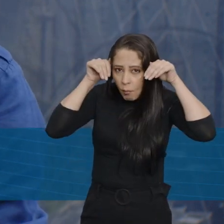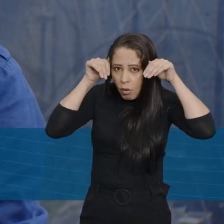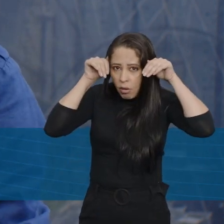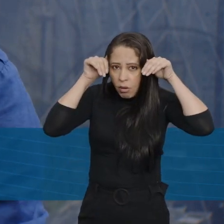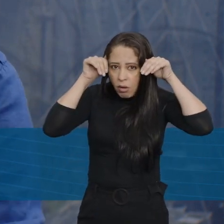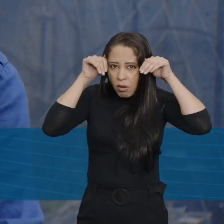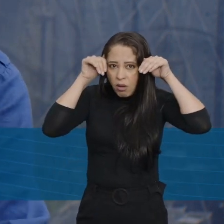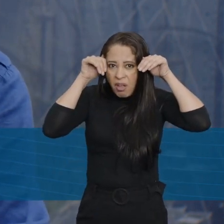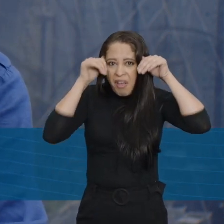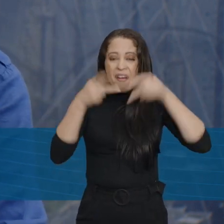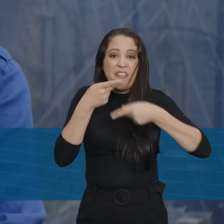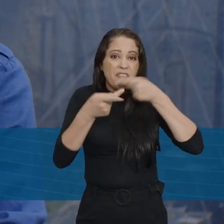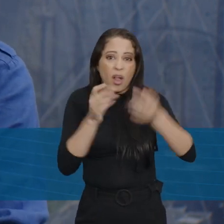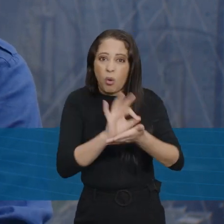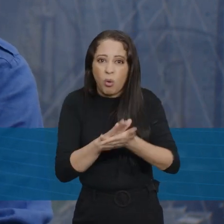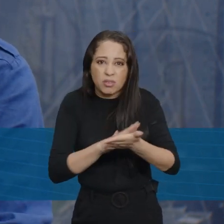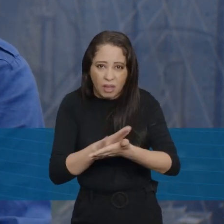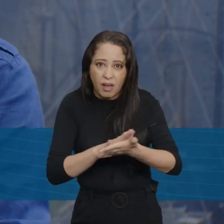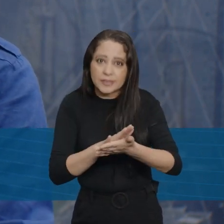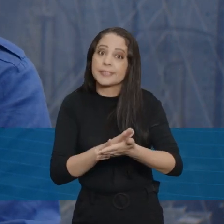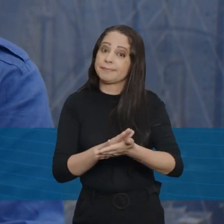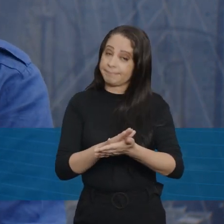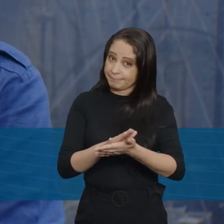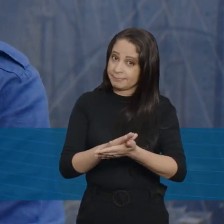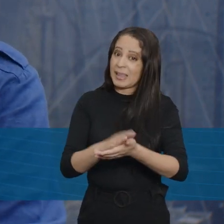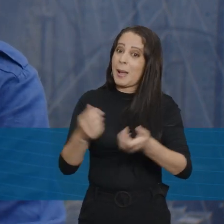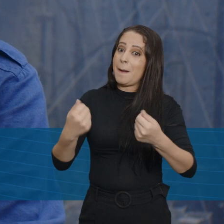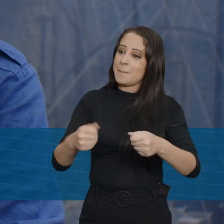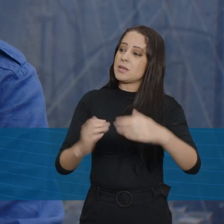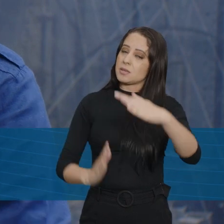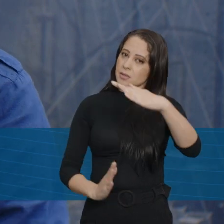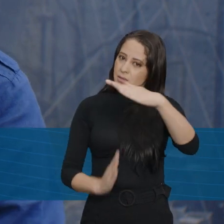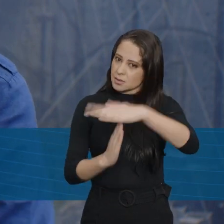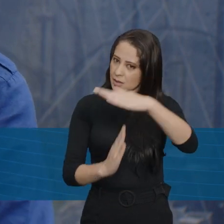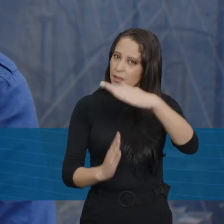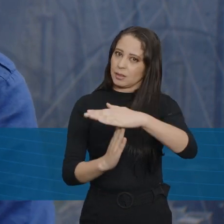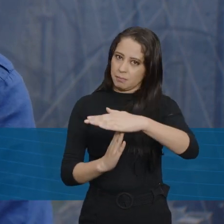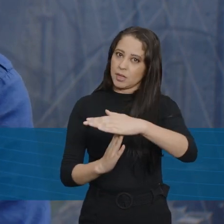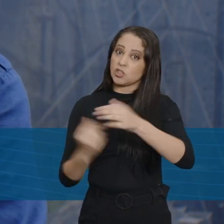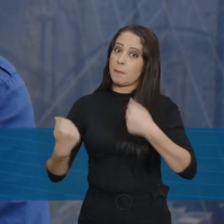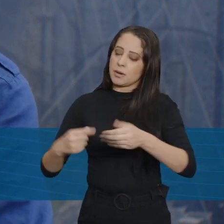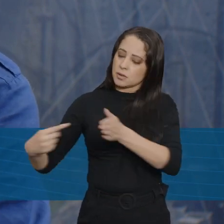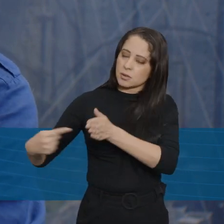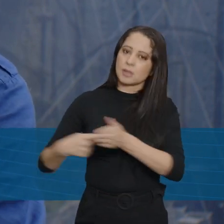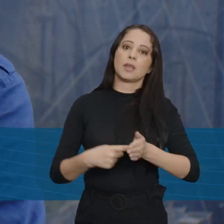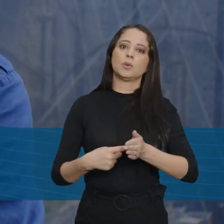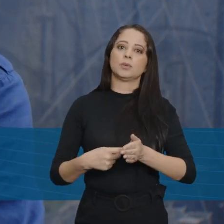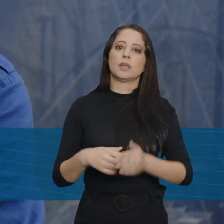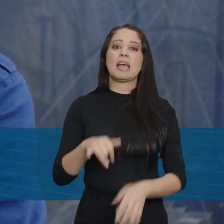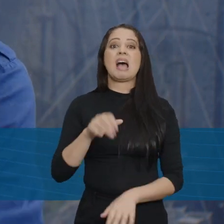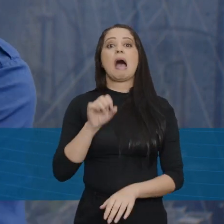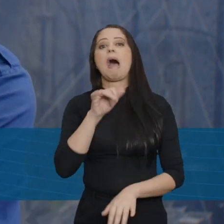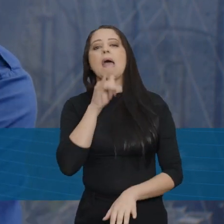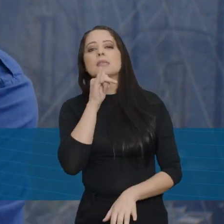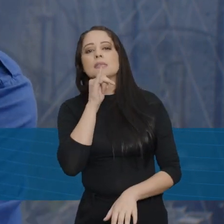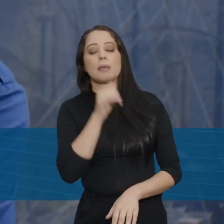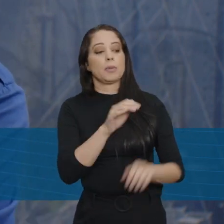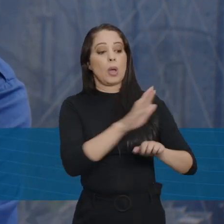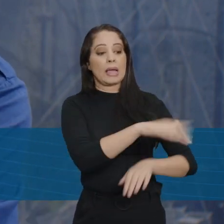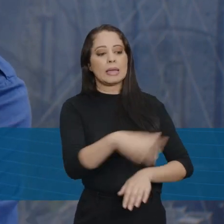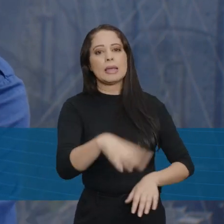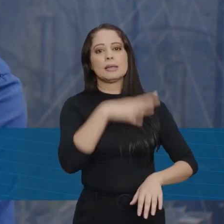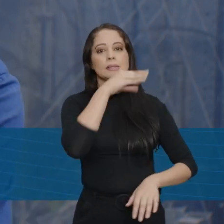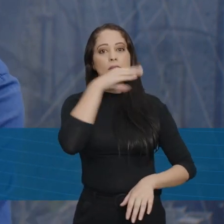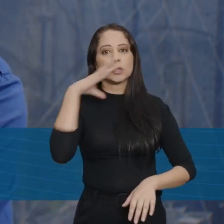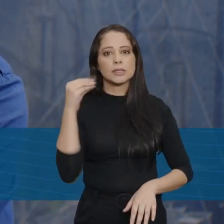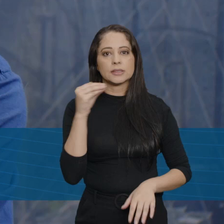Né? Essa questão do como a gente consegue lidar, né, com esses limites, do como a gente, a criança ou adolescente sente que tem um apoio